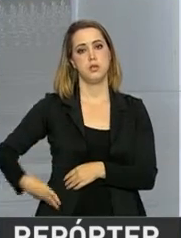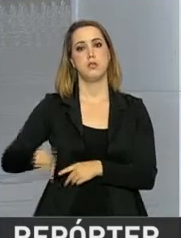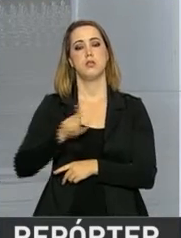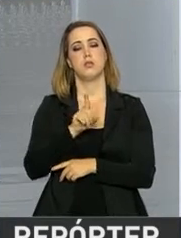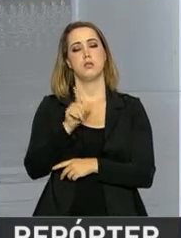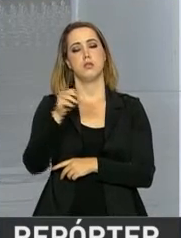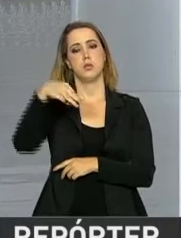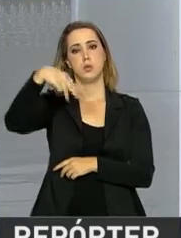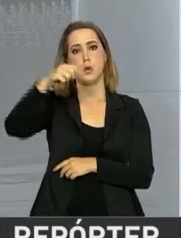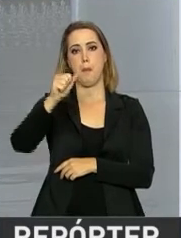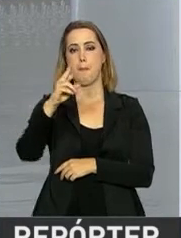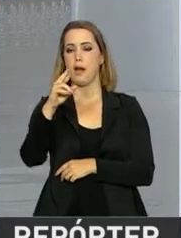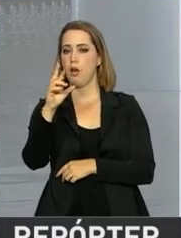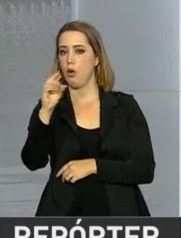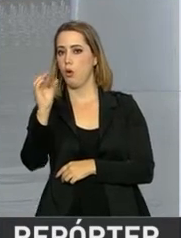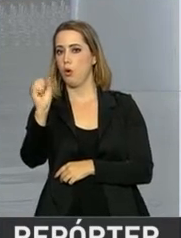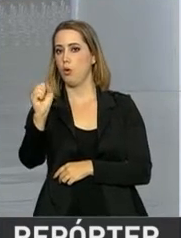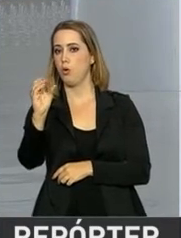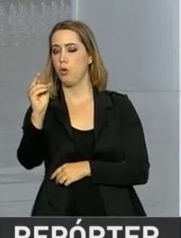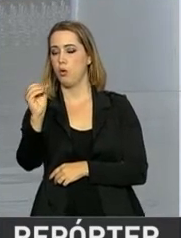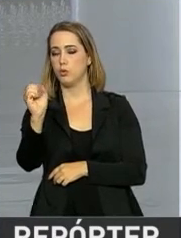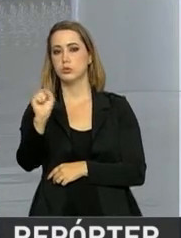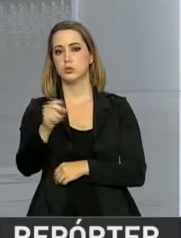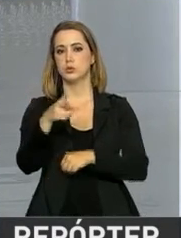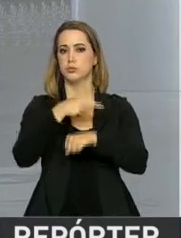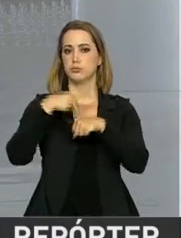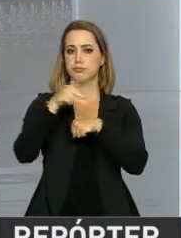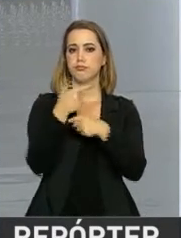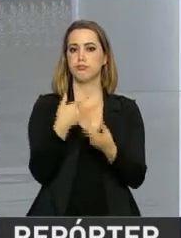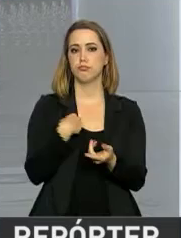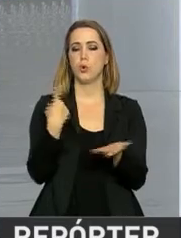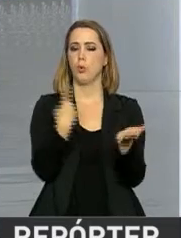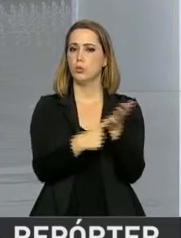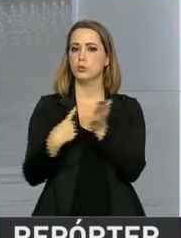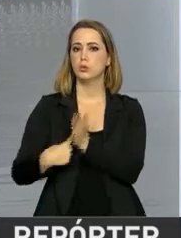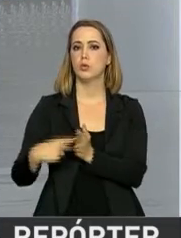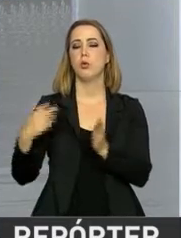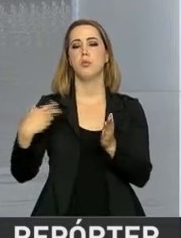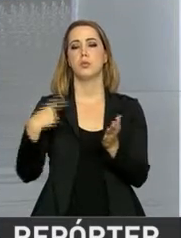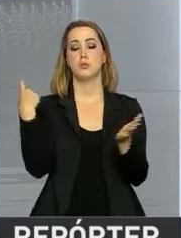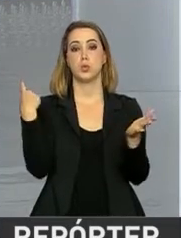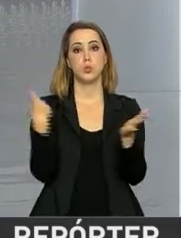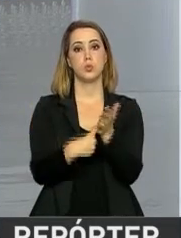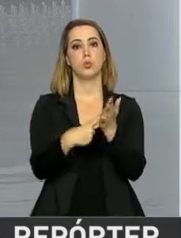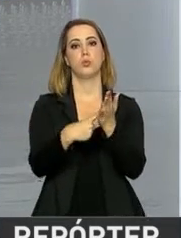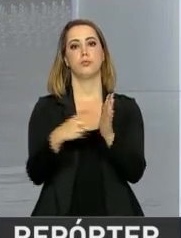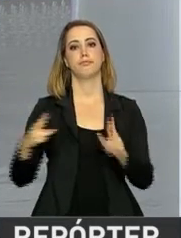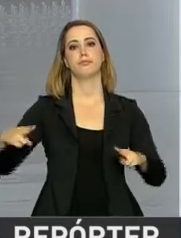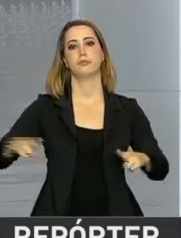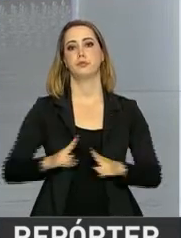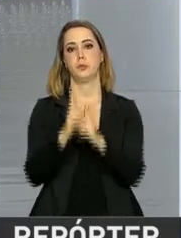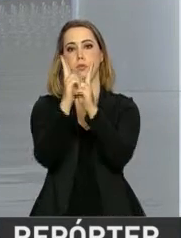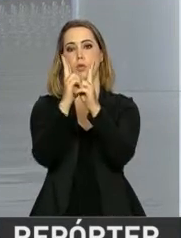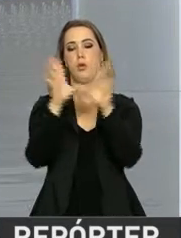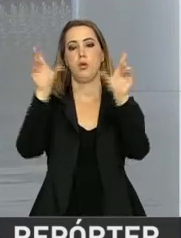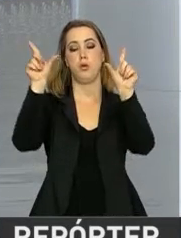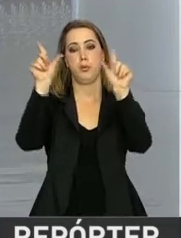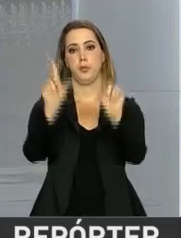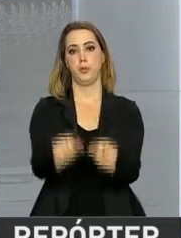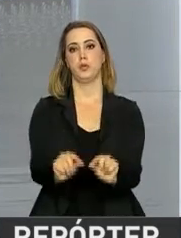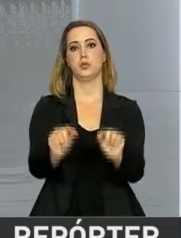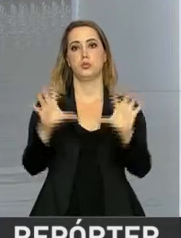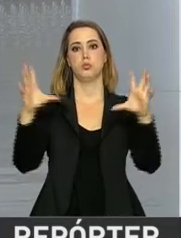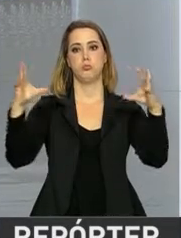filho reafirmou os compromissos do brasil do acordo de paris para garantir que o aquecimento global não ultrapasse